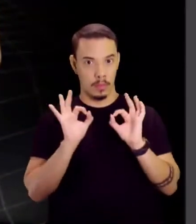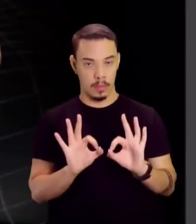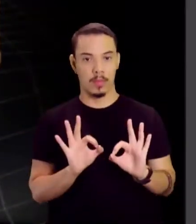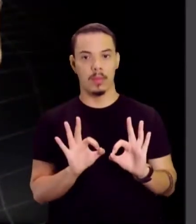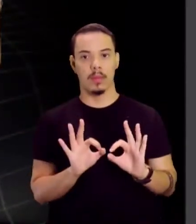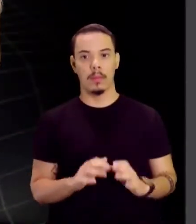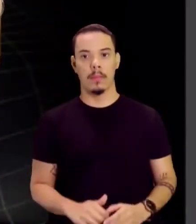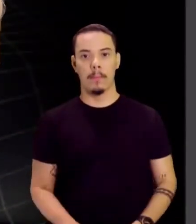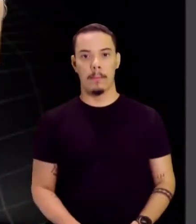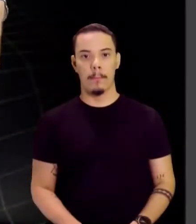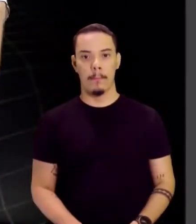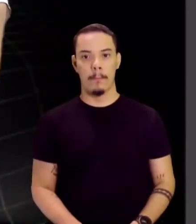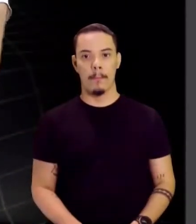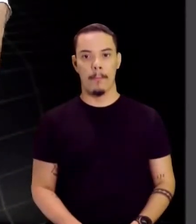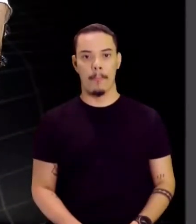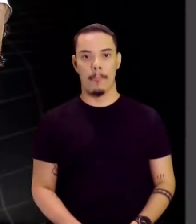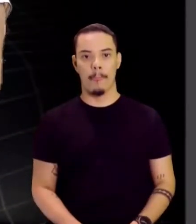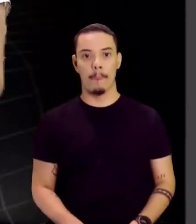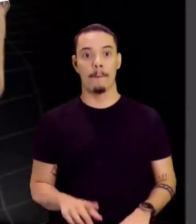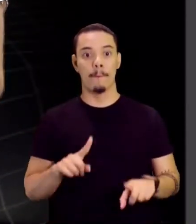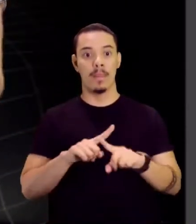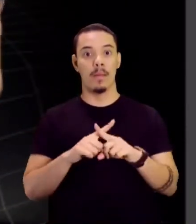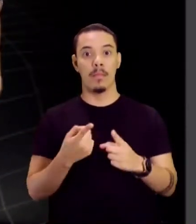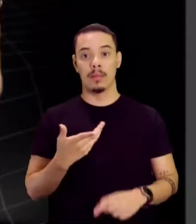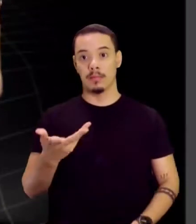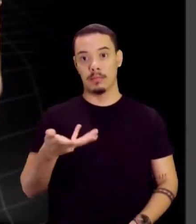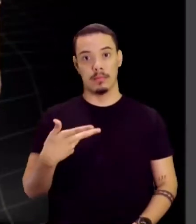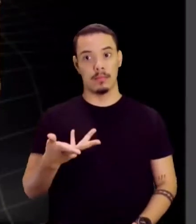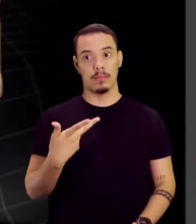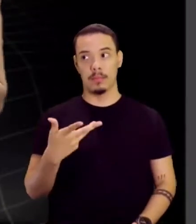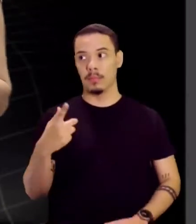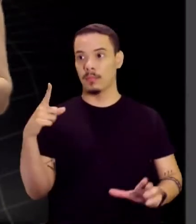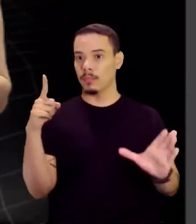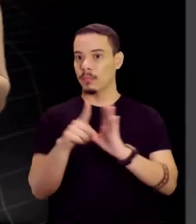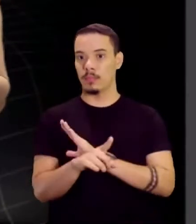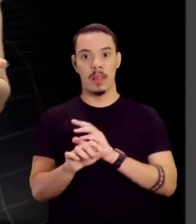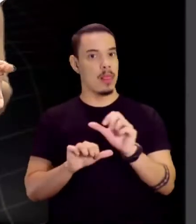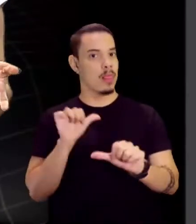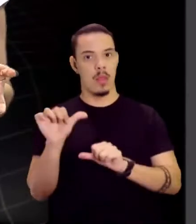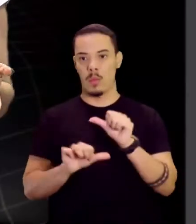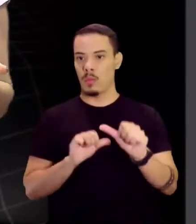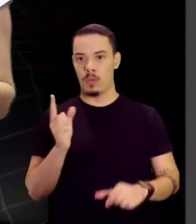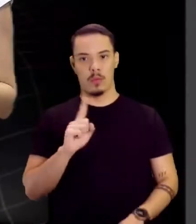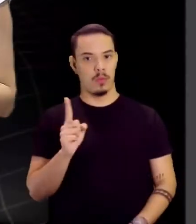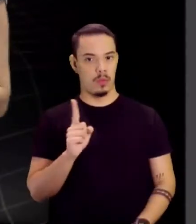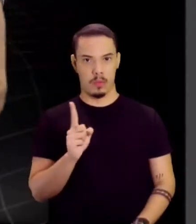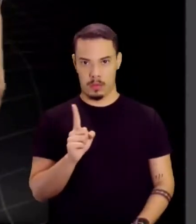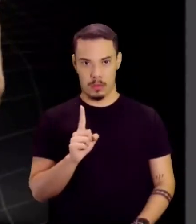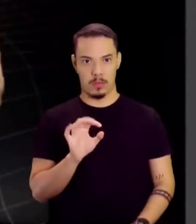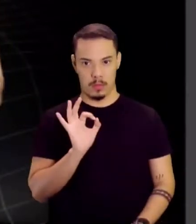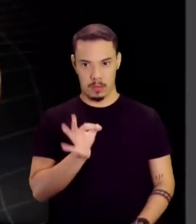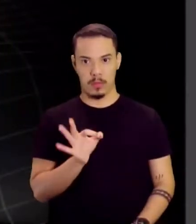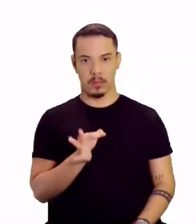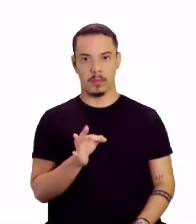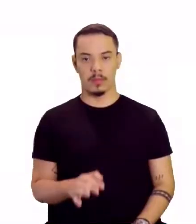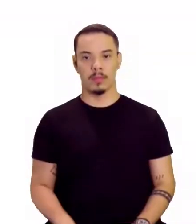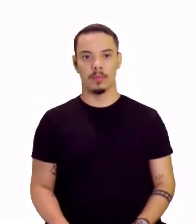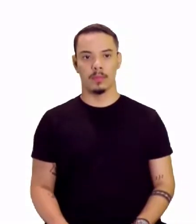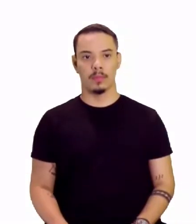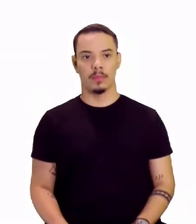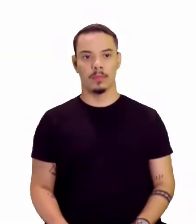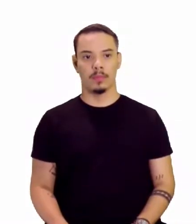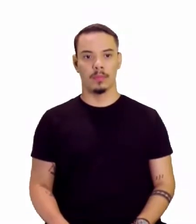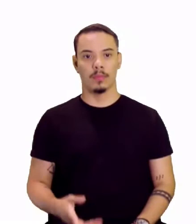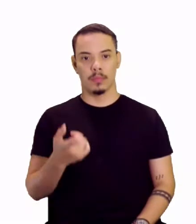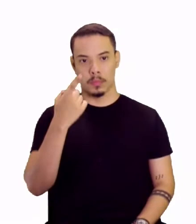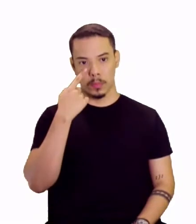Então, olha ali, vamos... Mas a aceleração perguntou só aceleração e ela não muda. Exatamente, professor Décio, é isso aí. Qual é a letra?